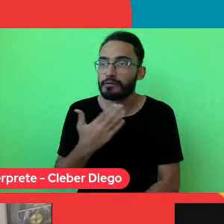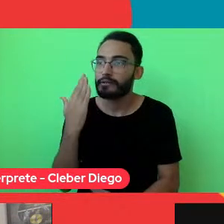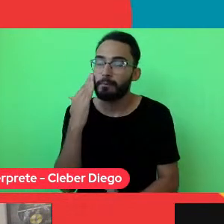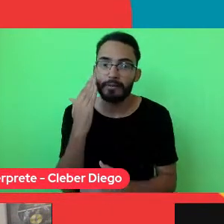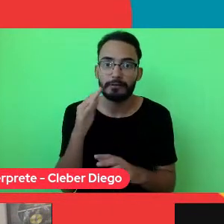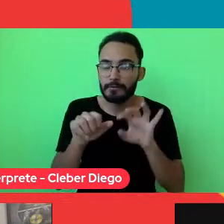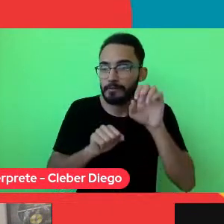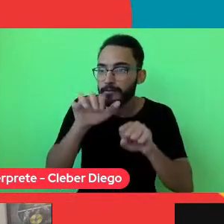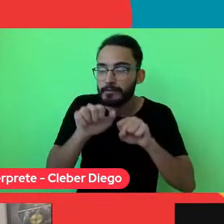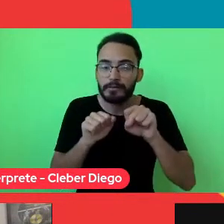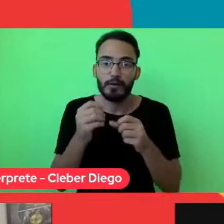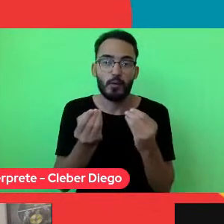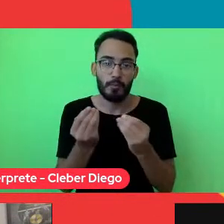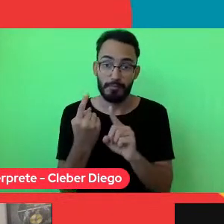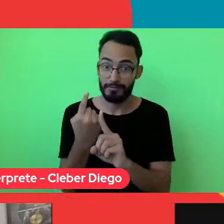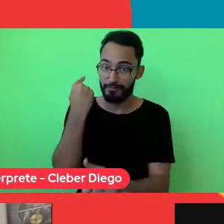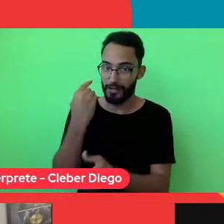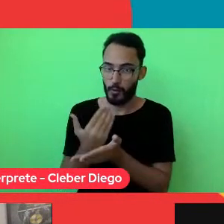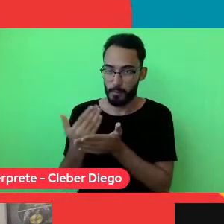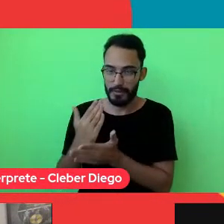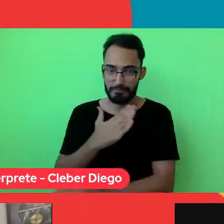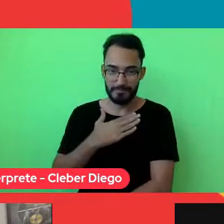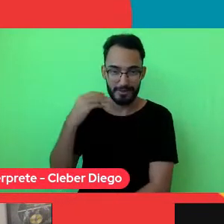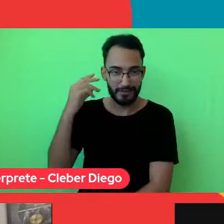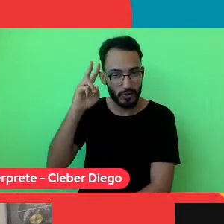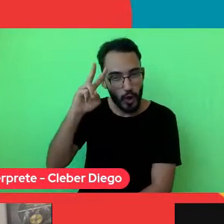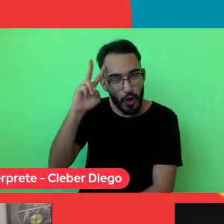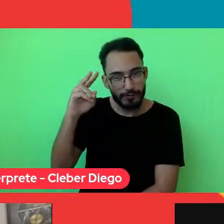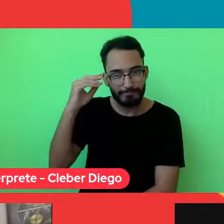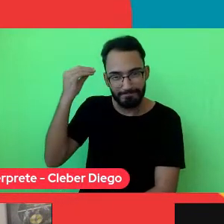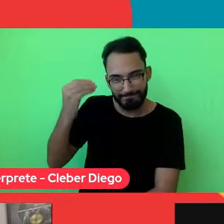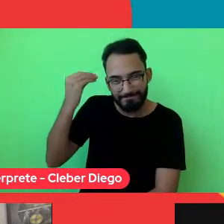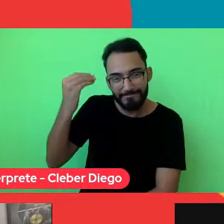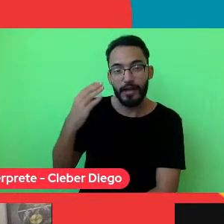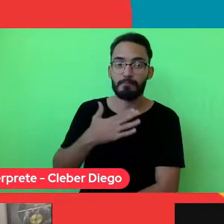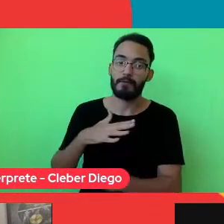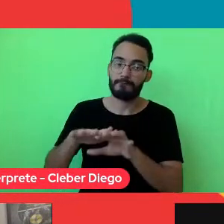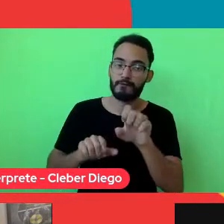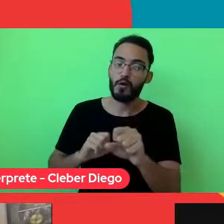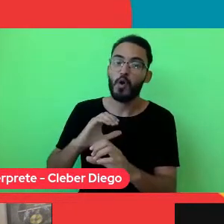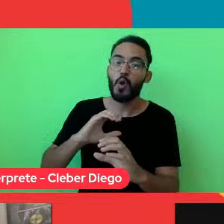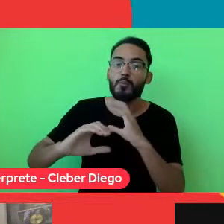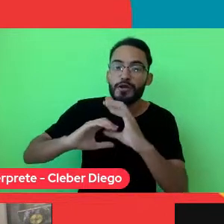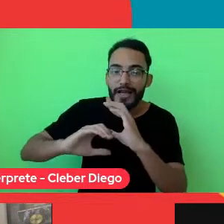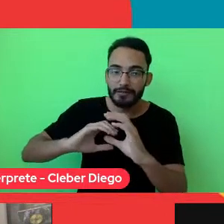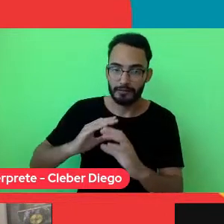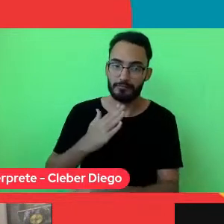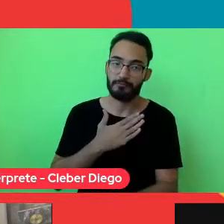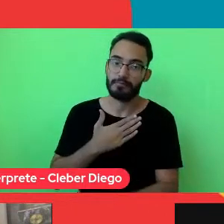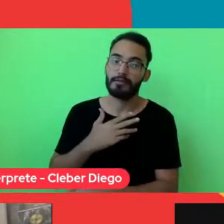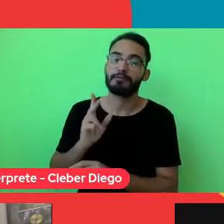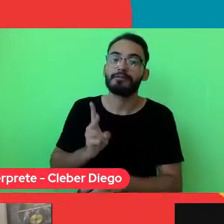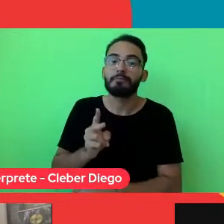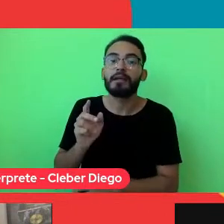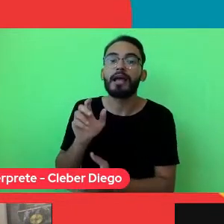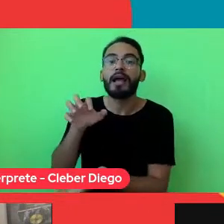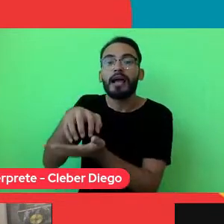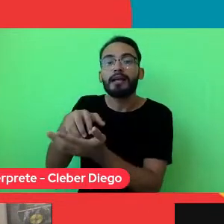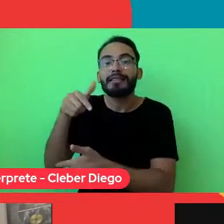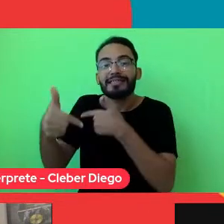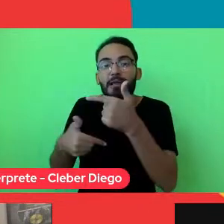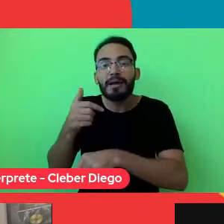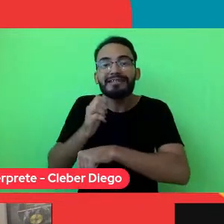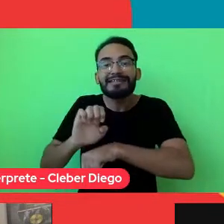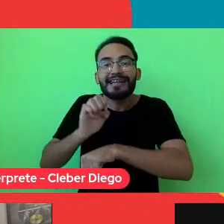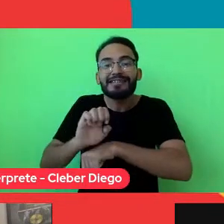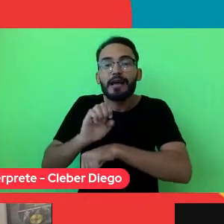Então, lá atrás, no começo da minha história... Na verdade, como eu falei, eu sou formada em comunicação, eu trabalhava numa agência de publicidade, comecei como estagiária numa agência